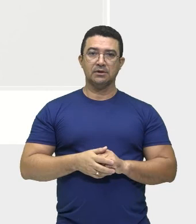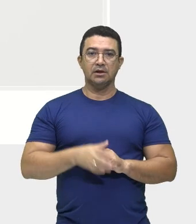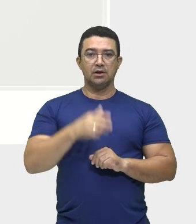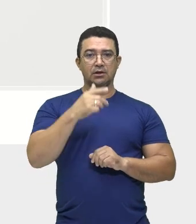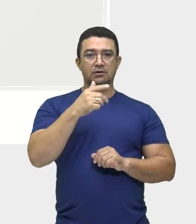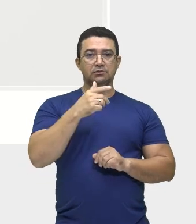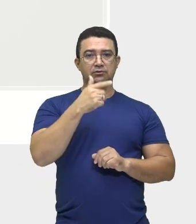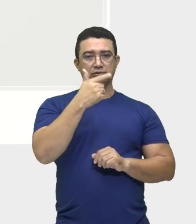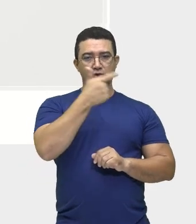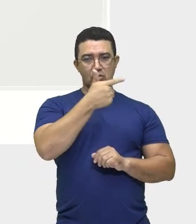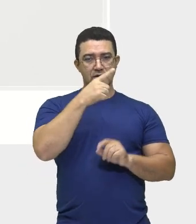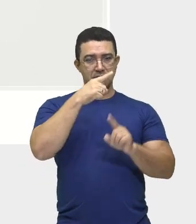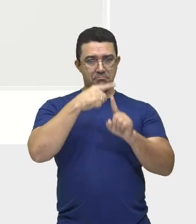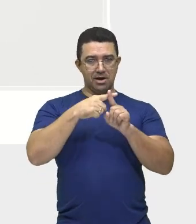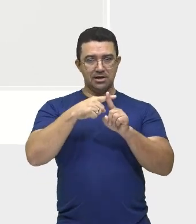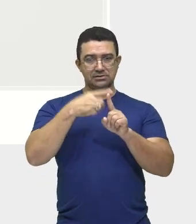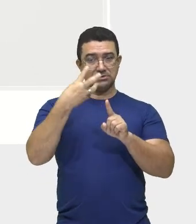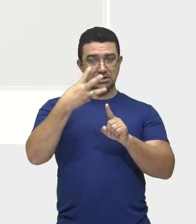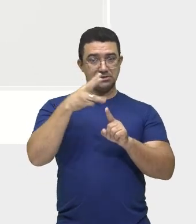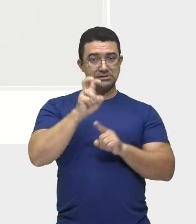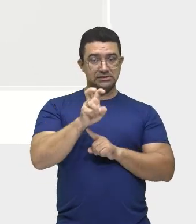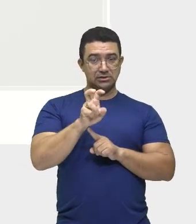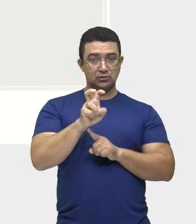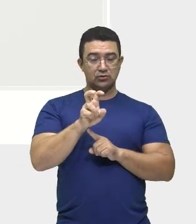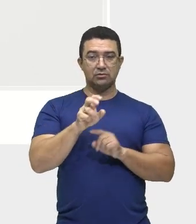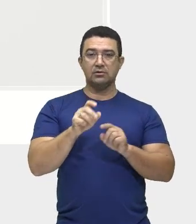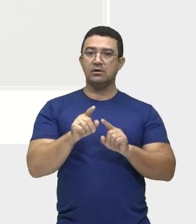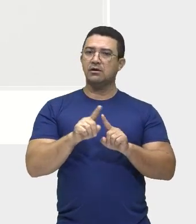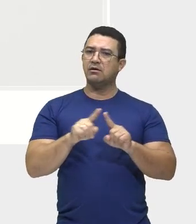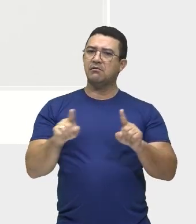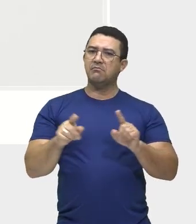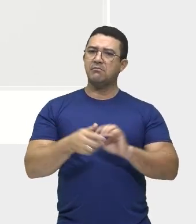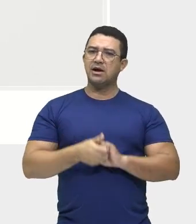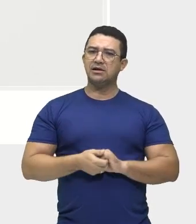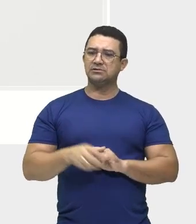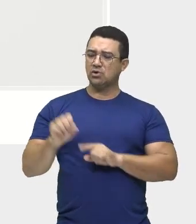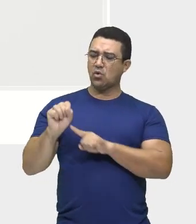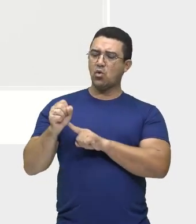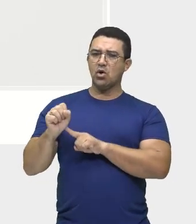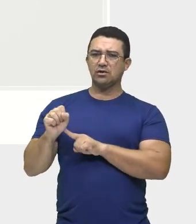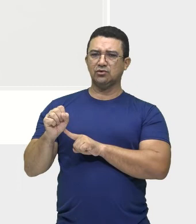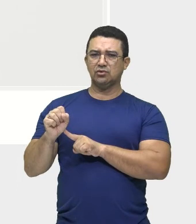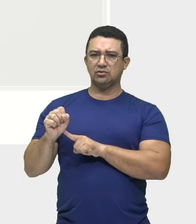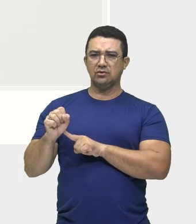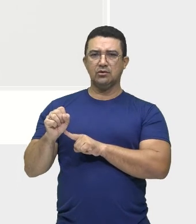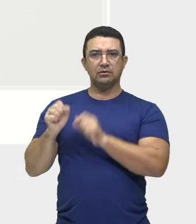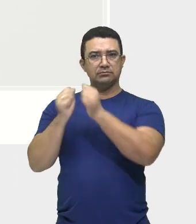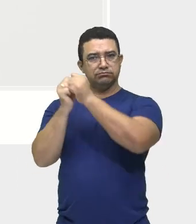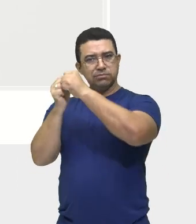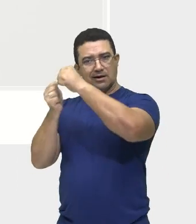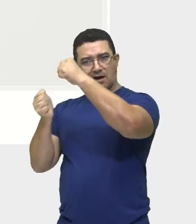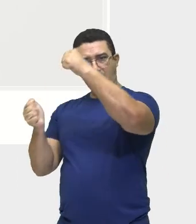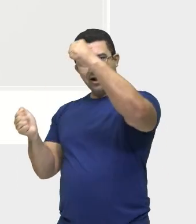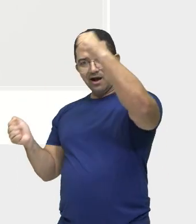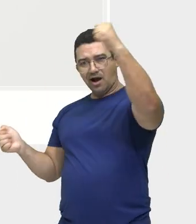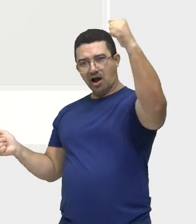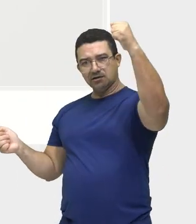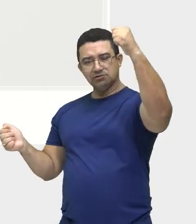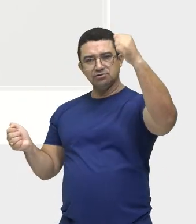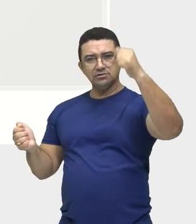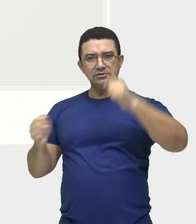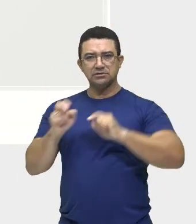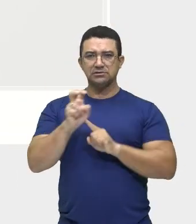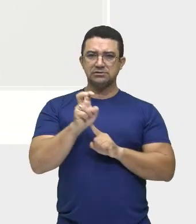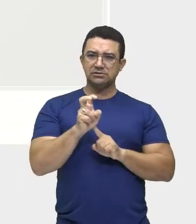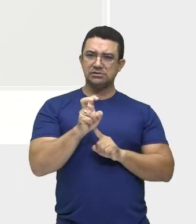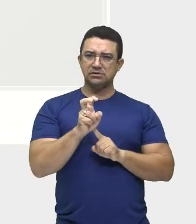3 é igual a 5, né? Só que eu tenho aqui um lado que mede 8. 8 é maior do que